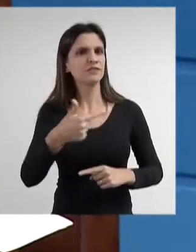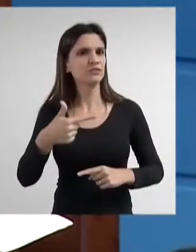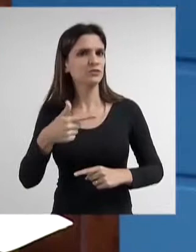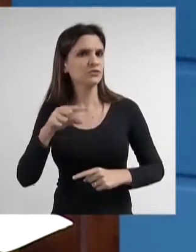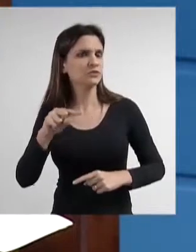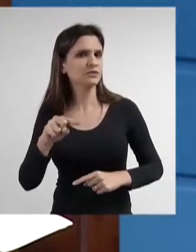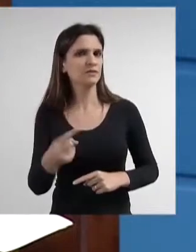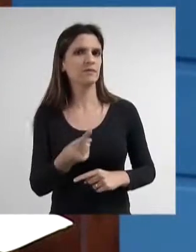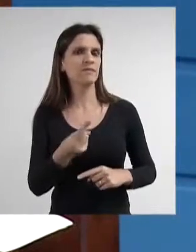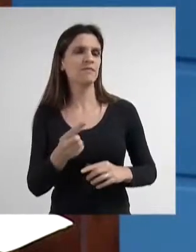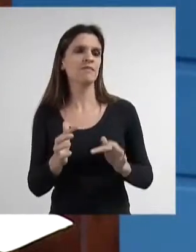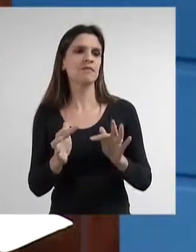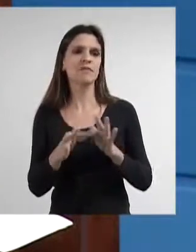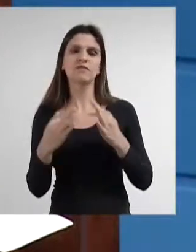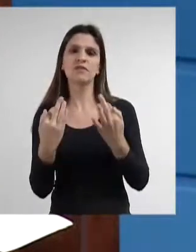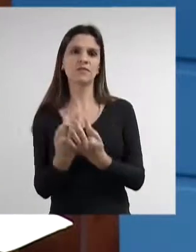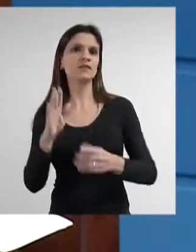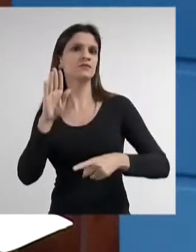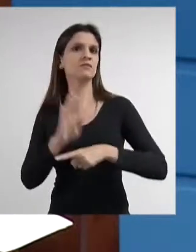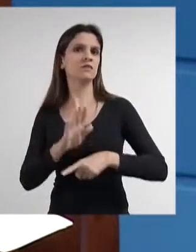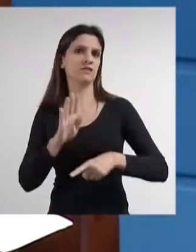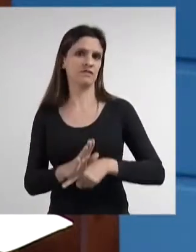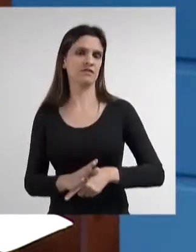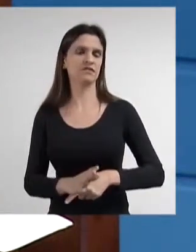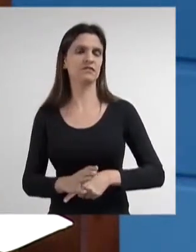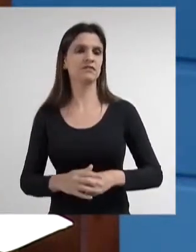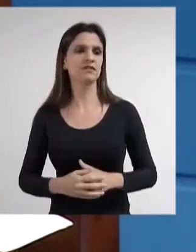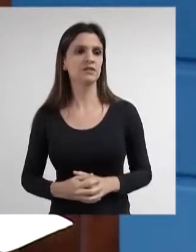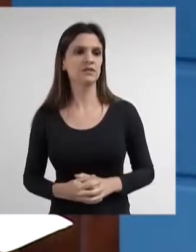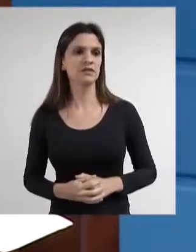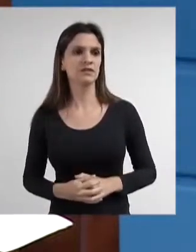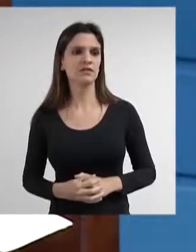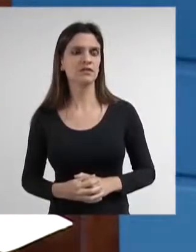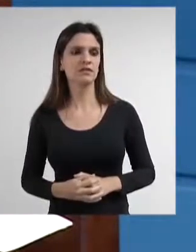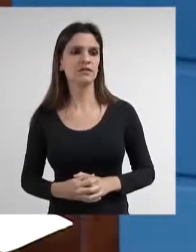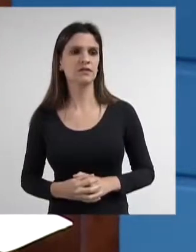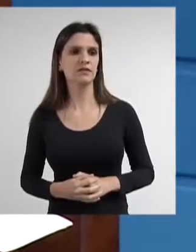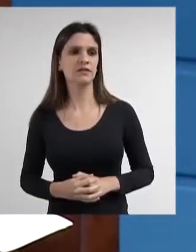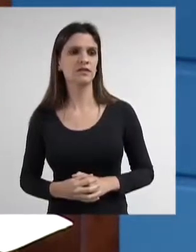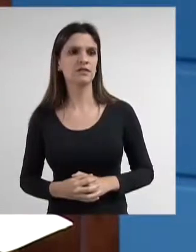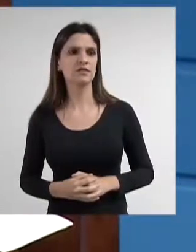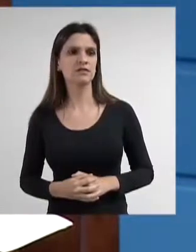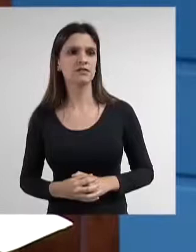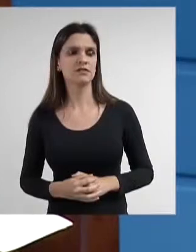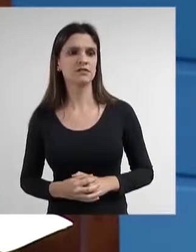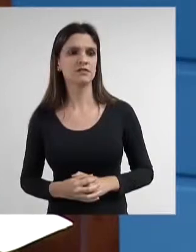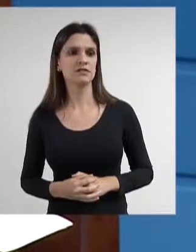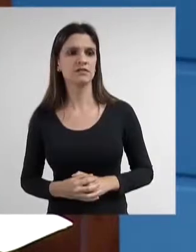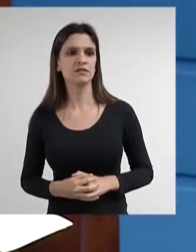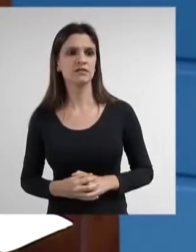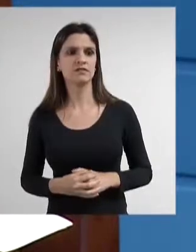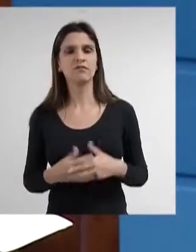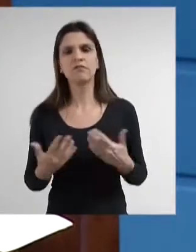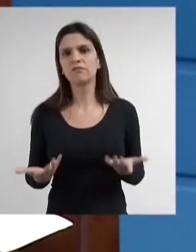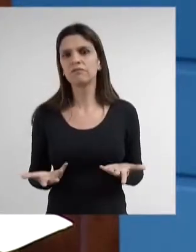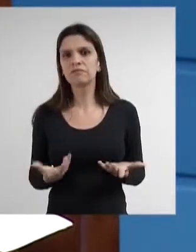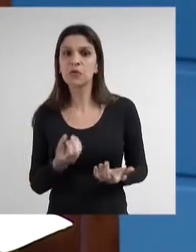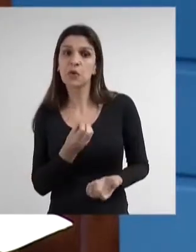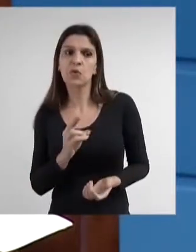por irregularidades. Bom, aí a gente fica pensando, ou o governo não